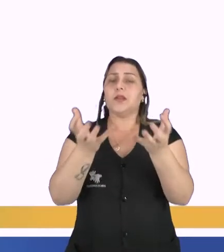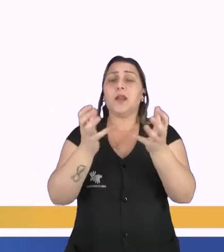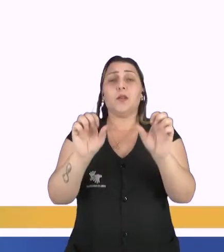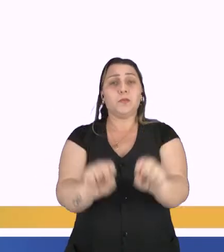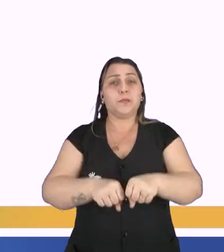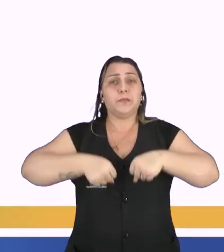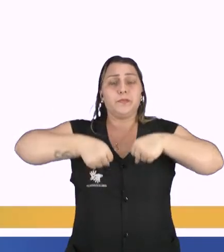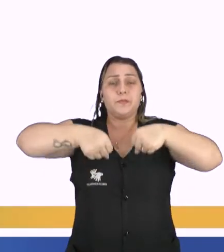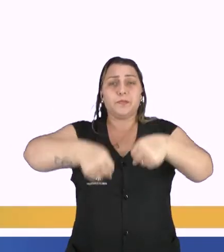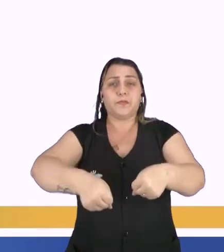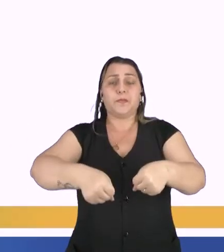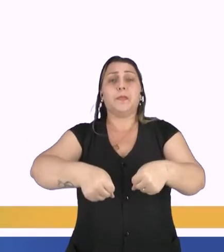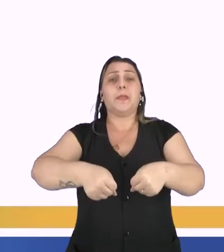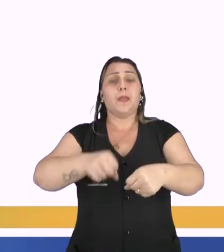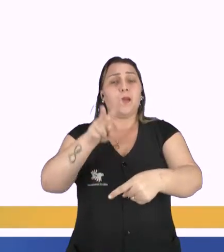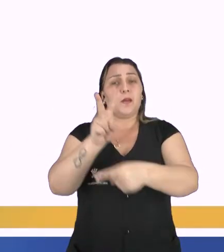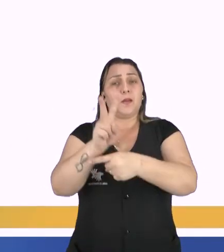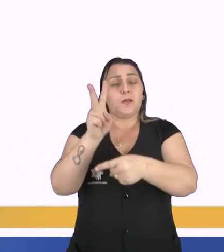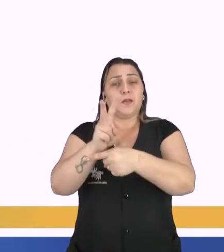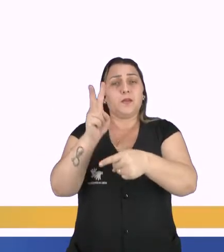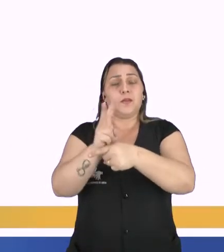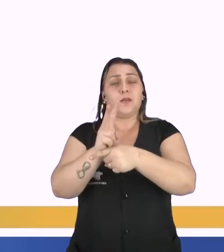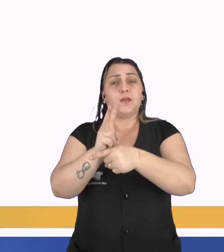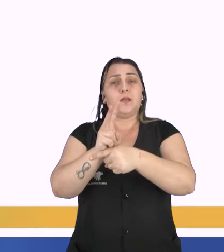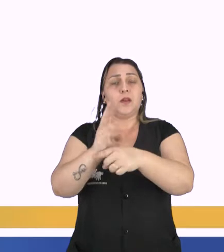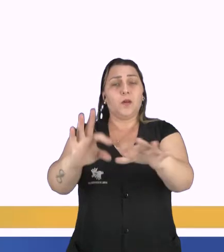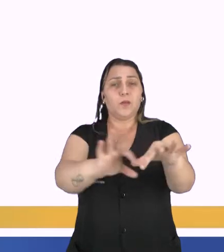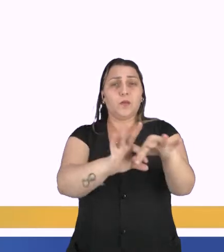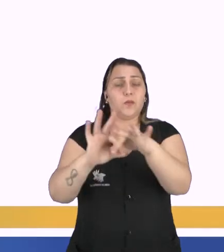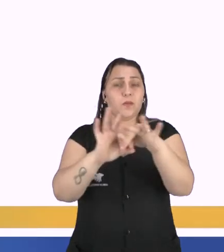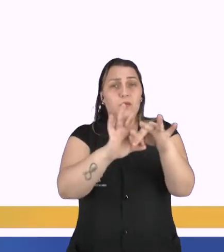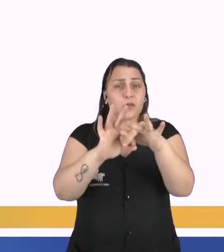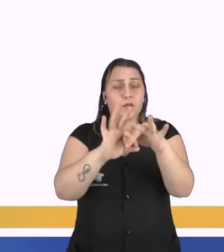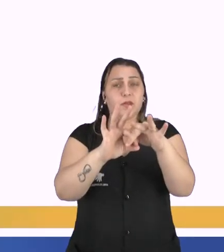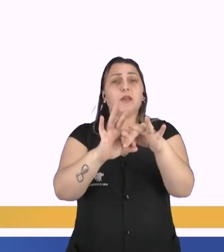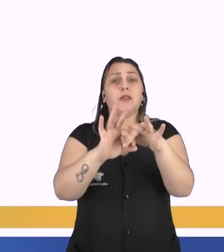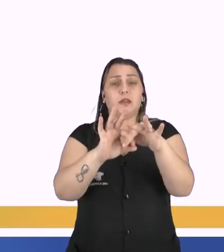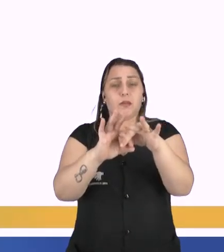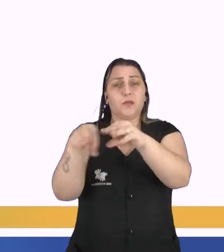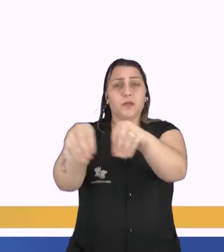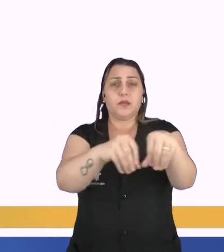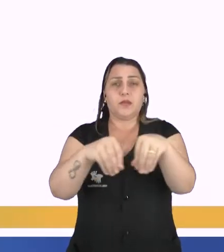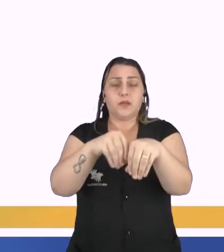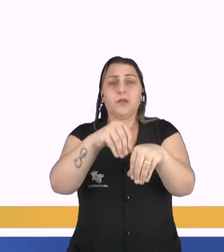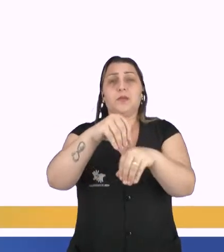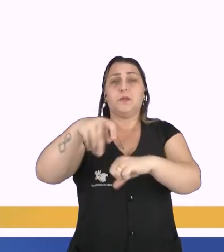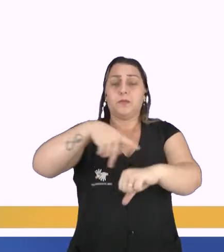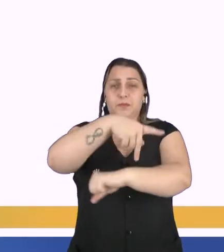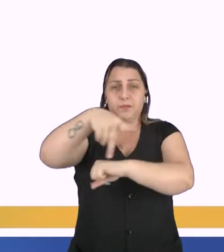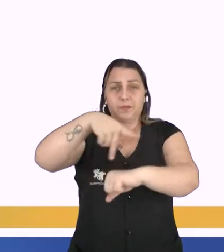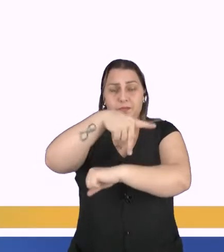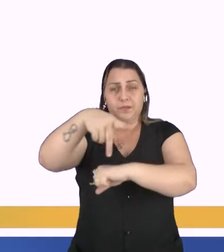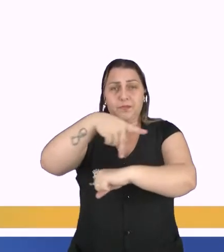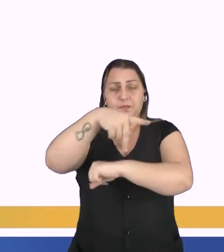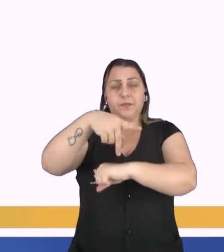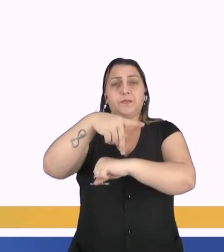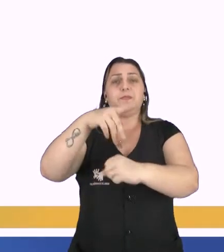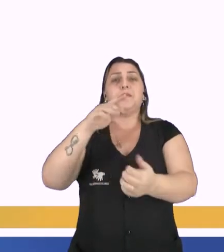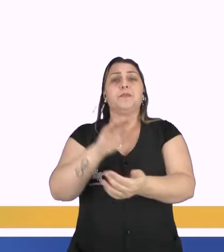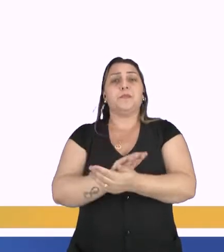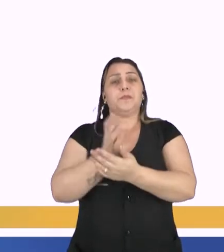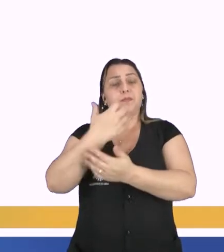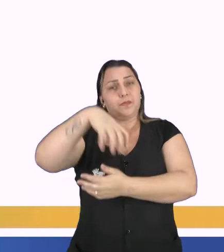Eles lutavam pela preservação da unificação, né, da unidade territorial do país, defendiam